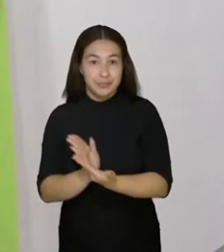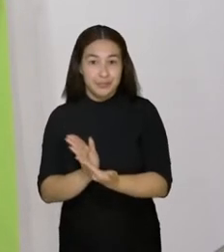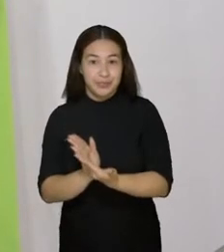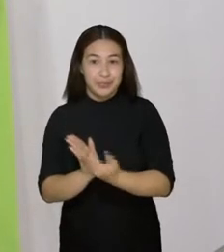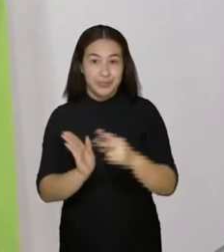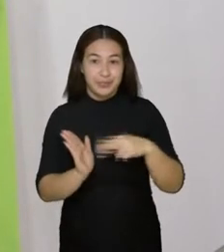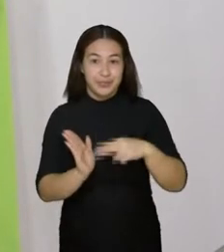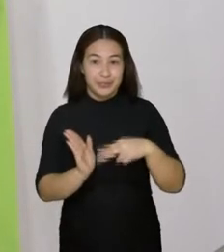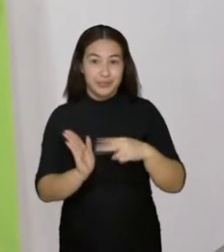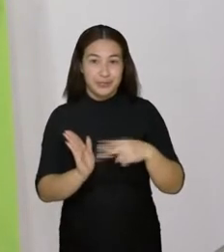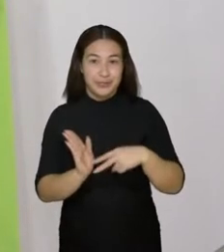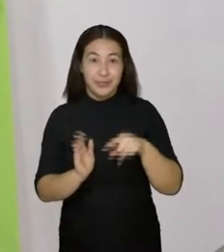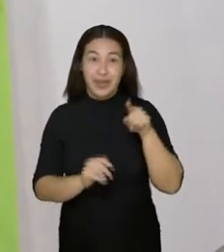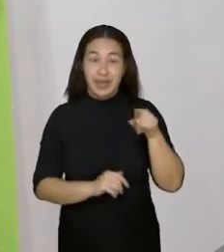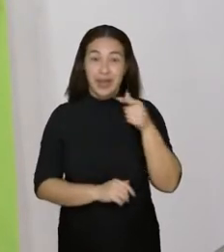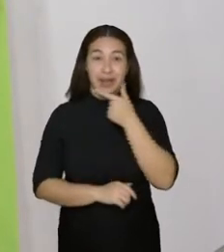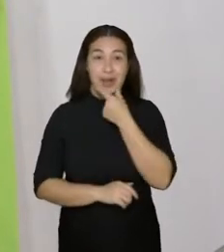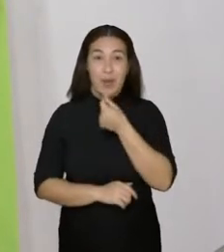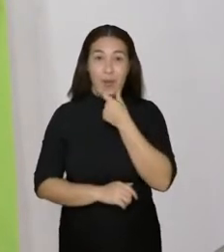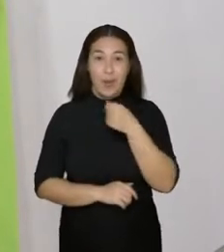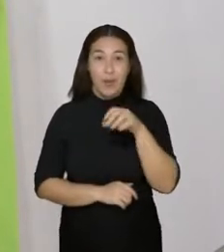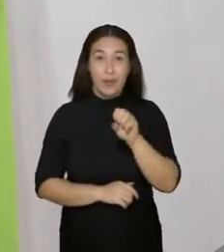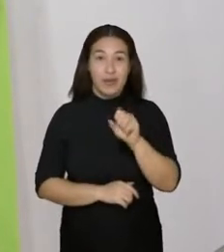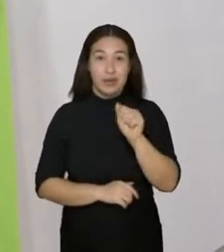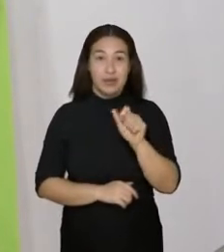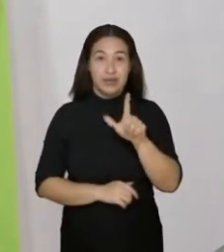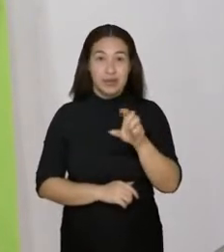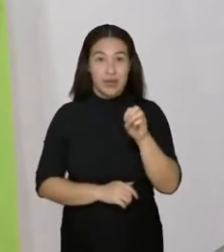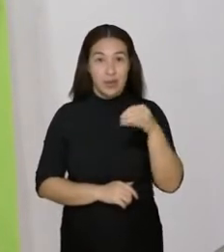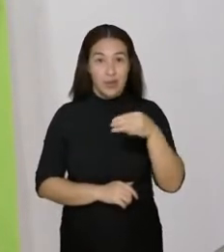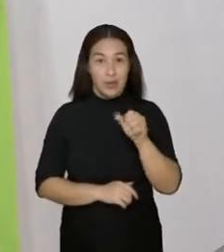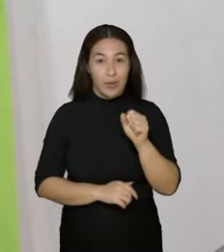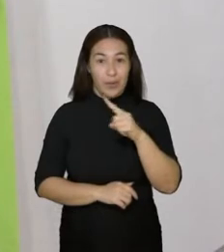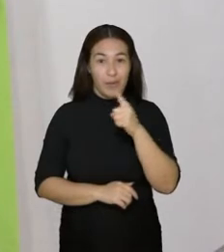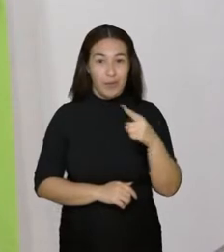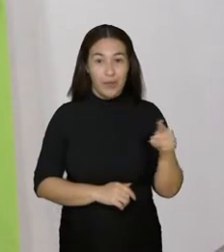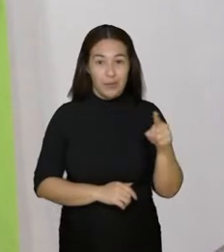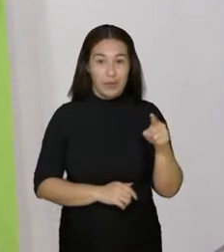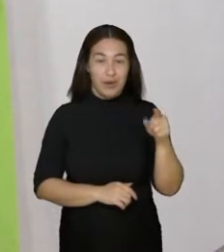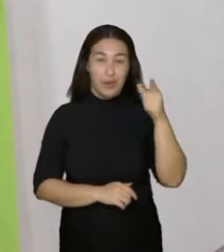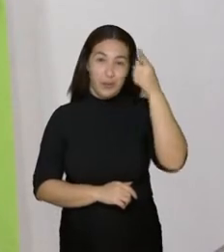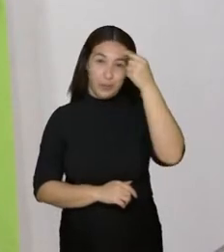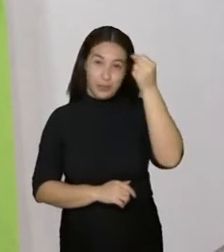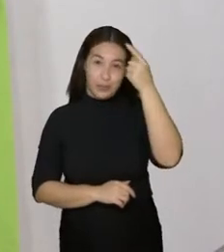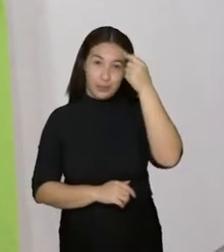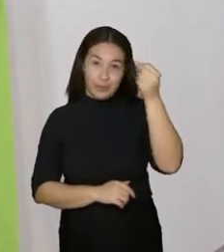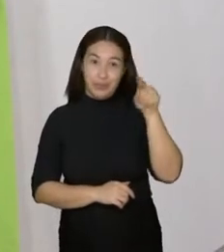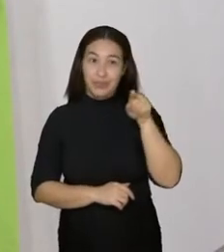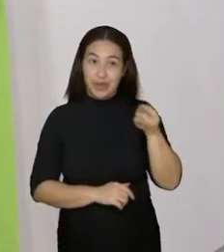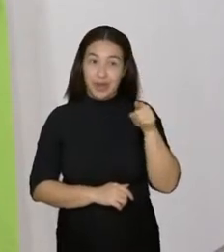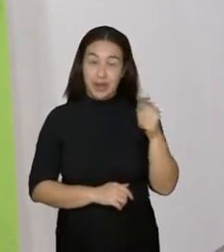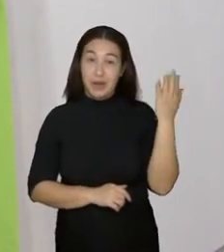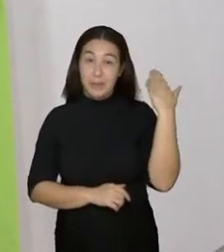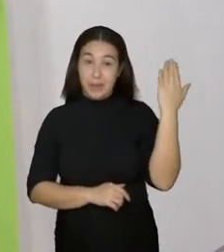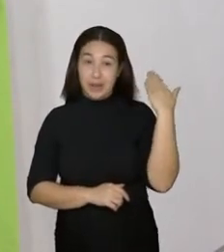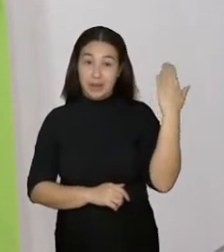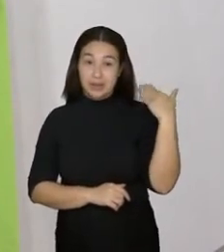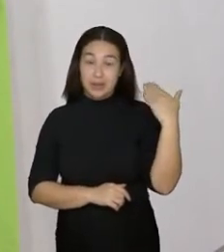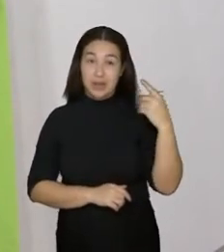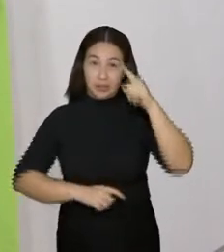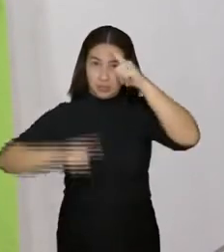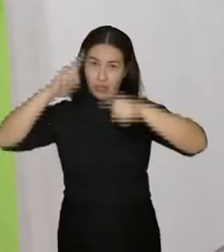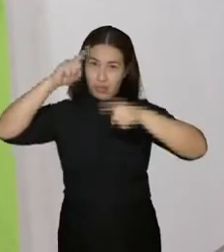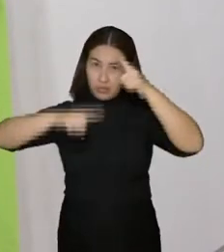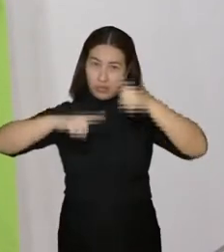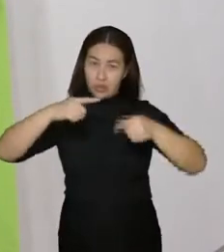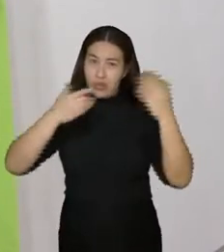sábio Salomão que foi governo durante 40 anos em Israel ele disse uma frase a 3